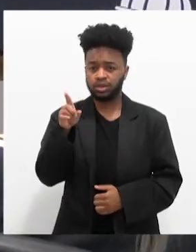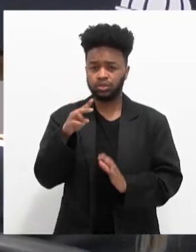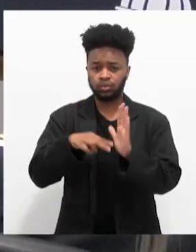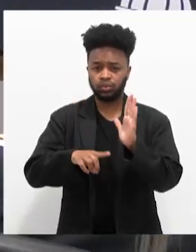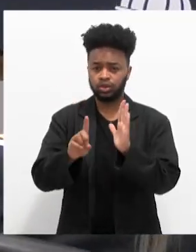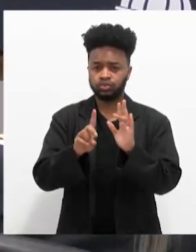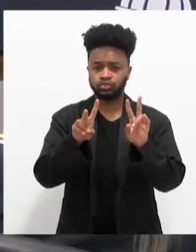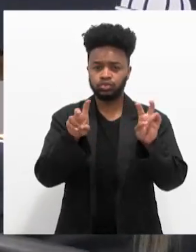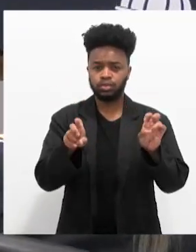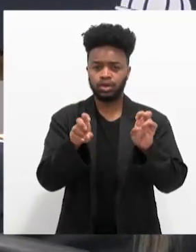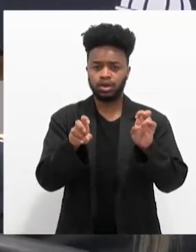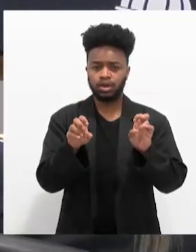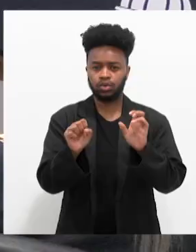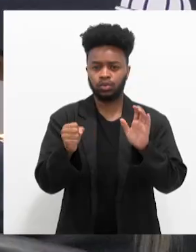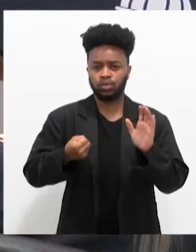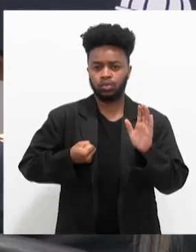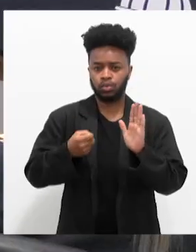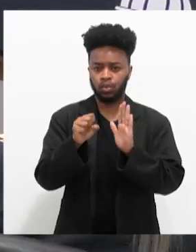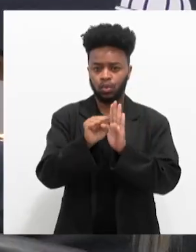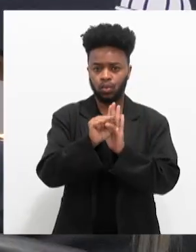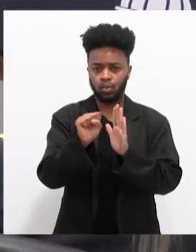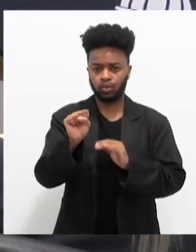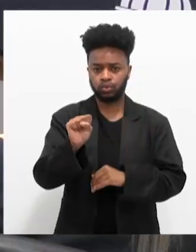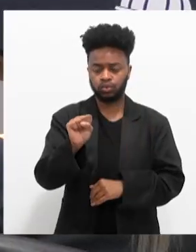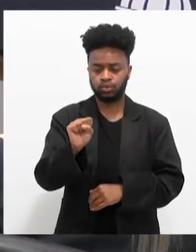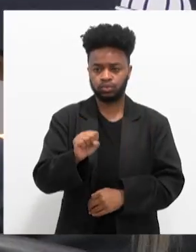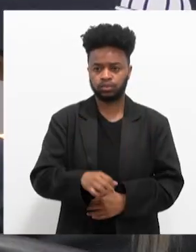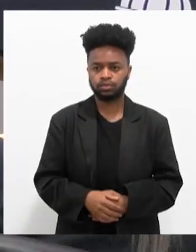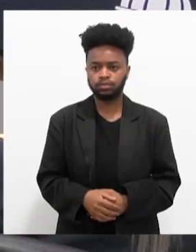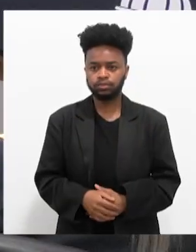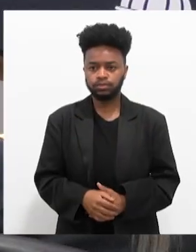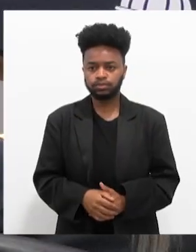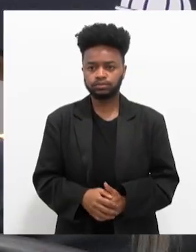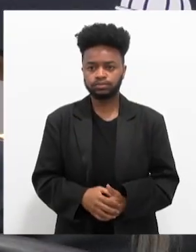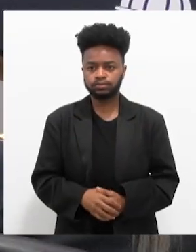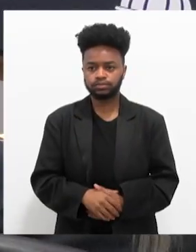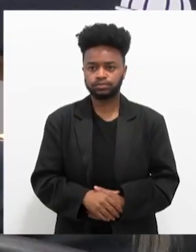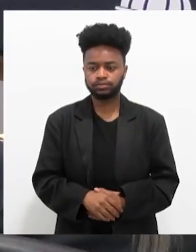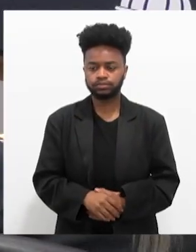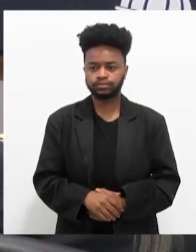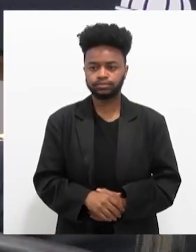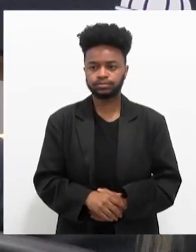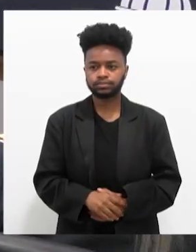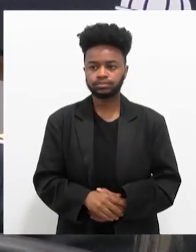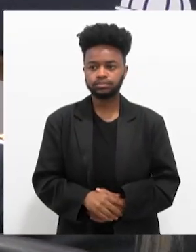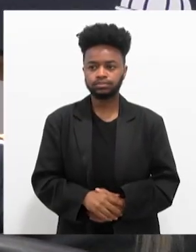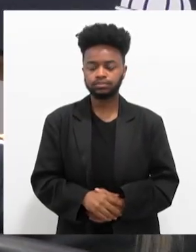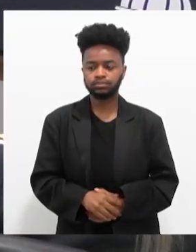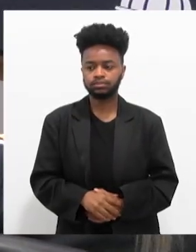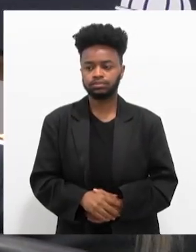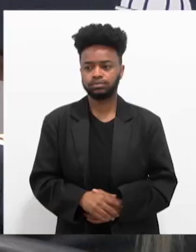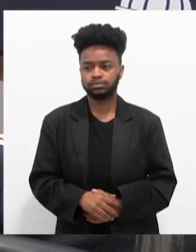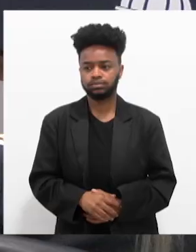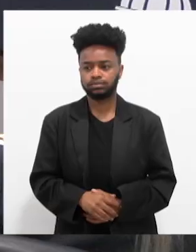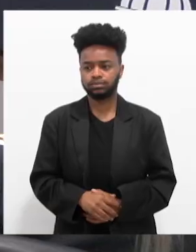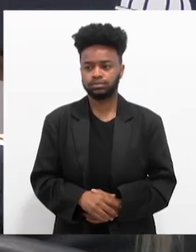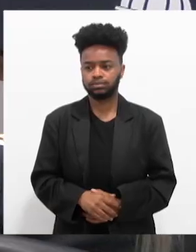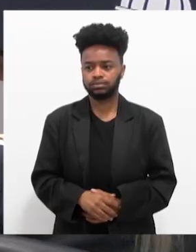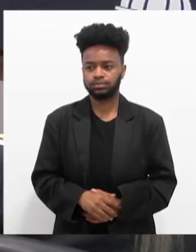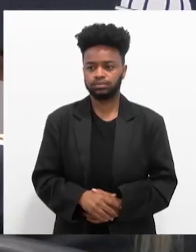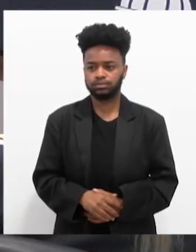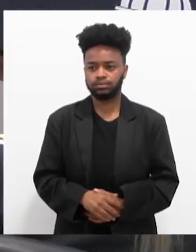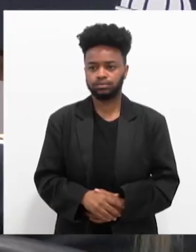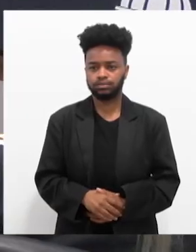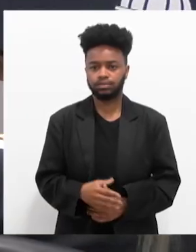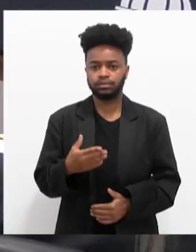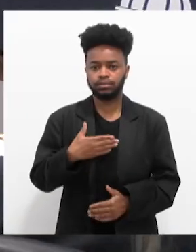8. A emenda 8. A 8 está aprovada. Não é porque ele na leitura Desculpa, não... Nesse novo